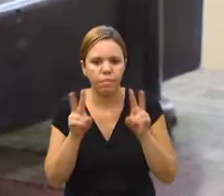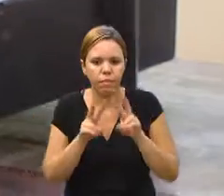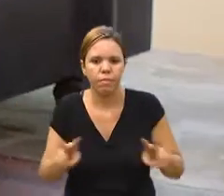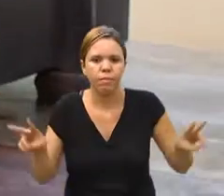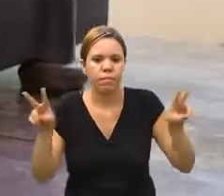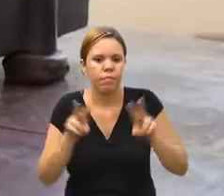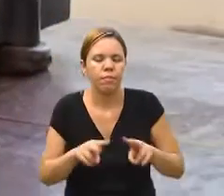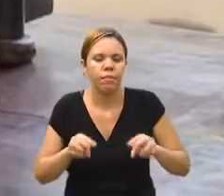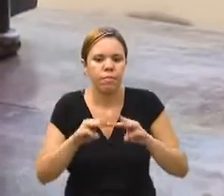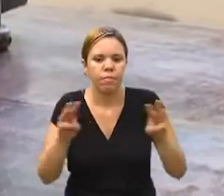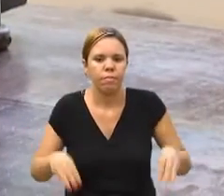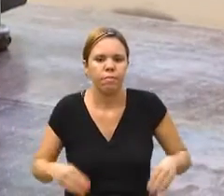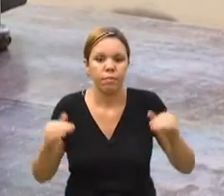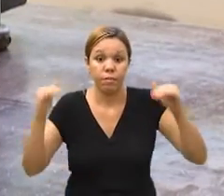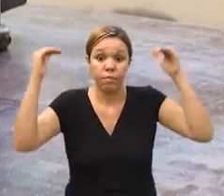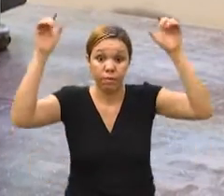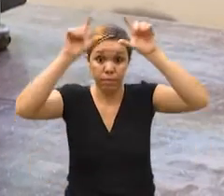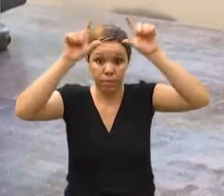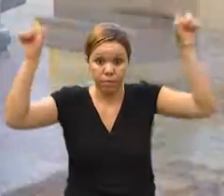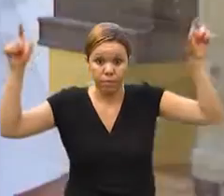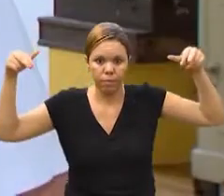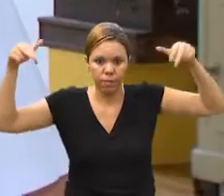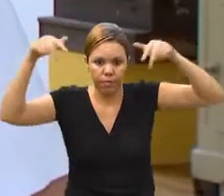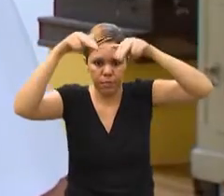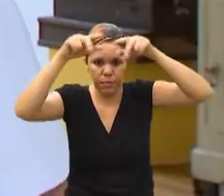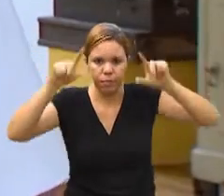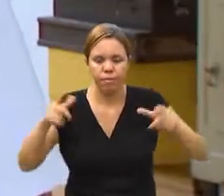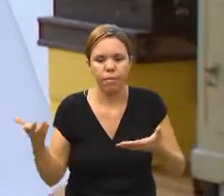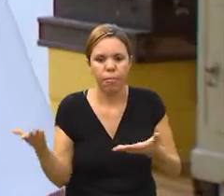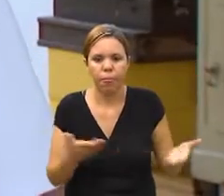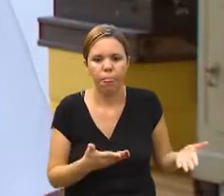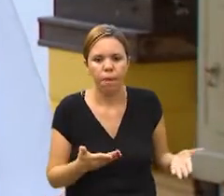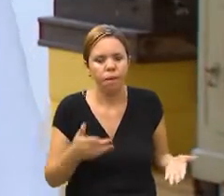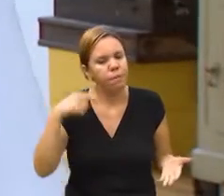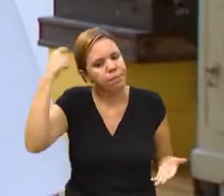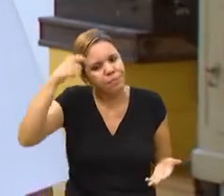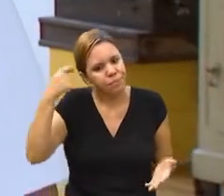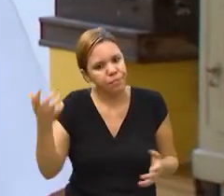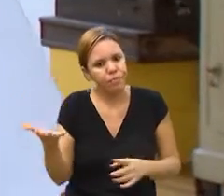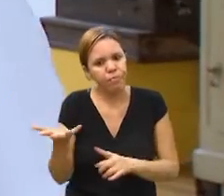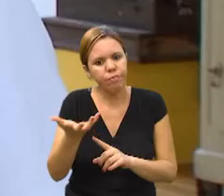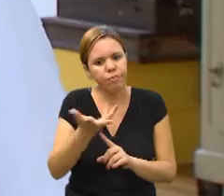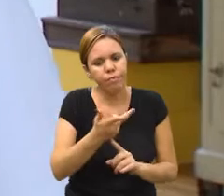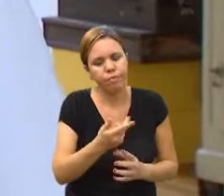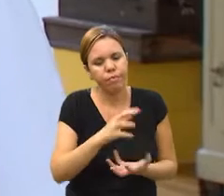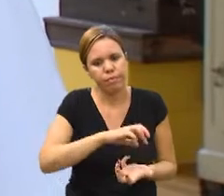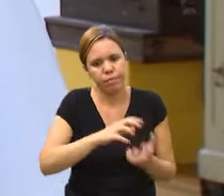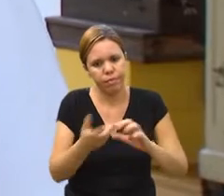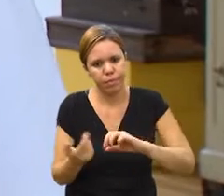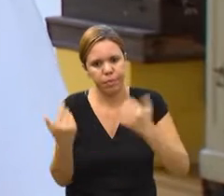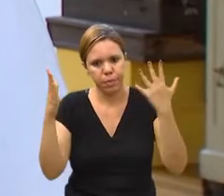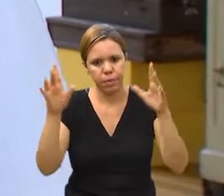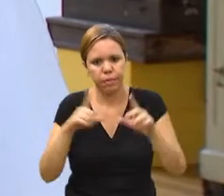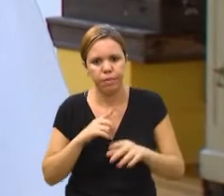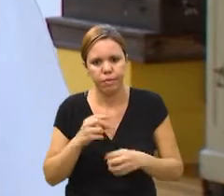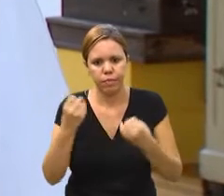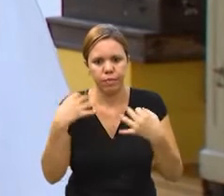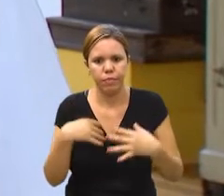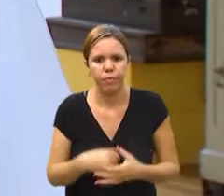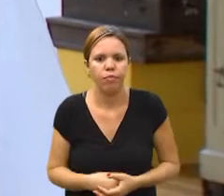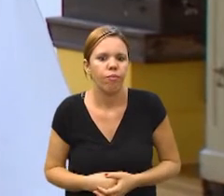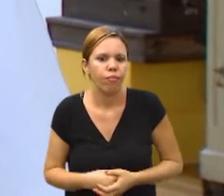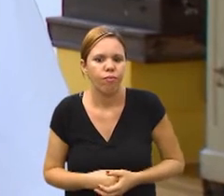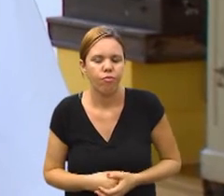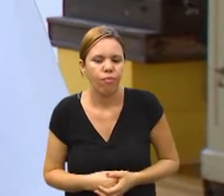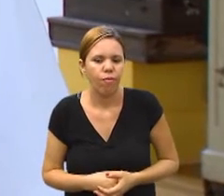museu, enquanto o piso superior ele recebe exposições de artistas e os eventos aos quais eu me referia. Bom,